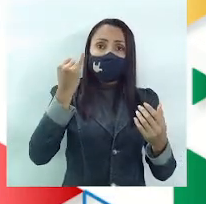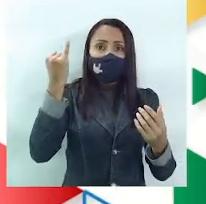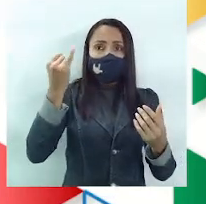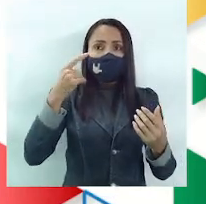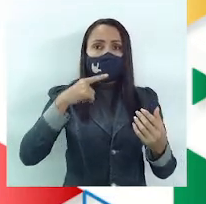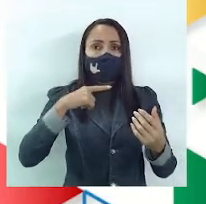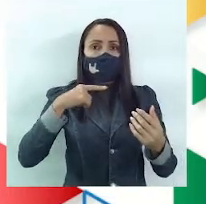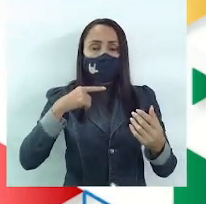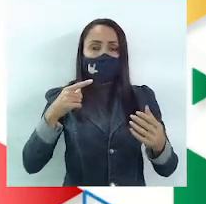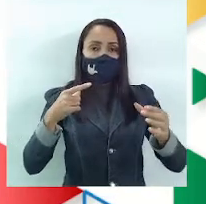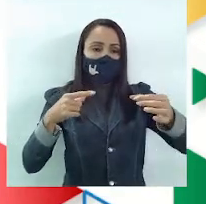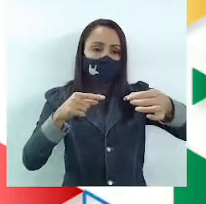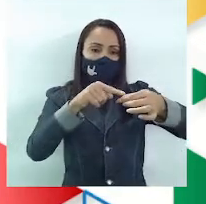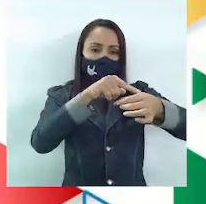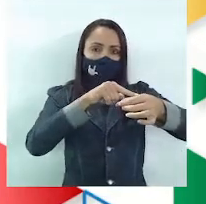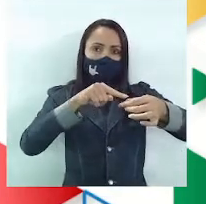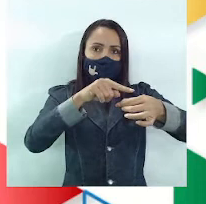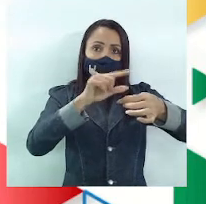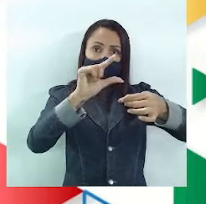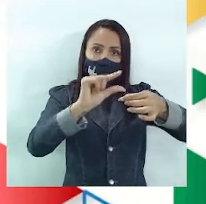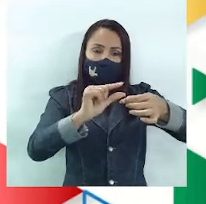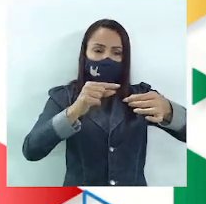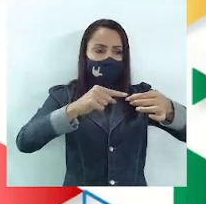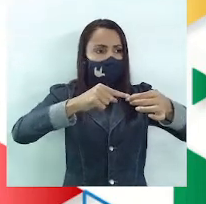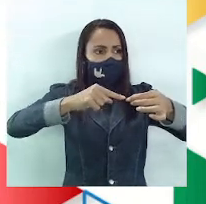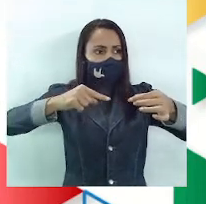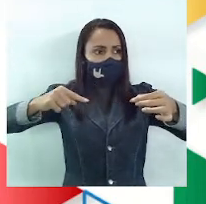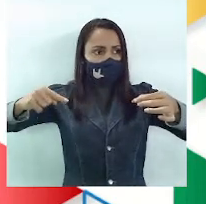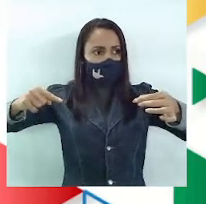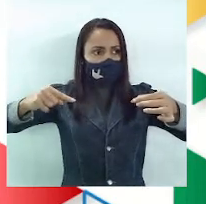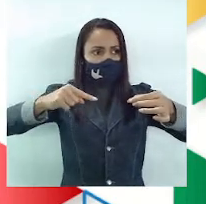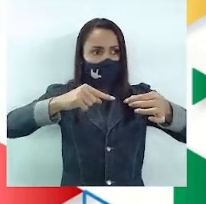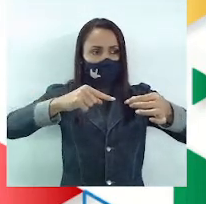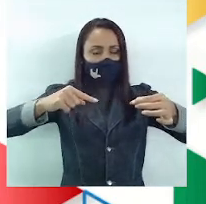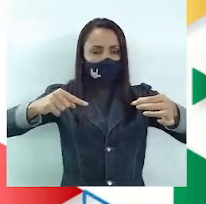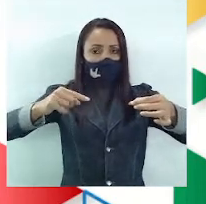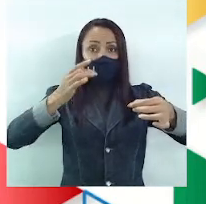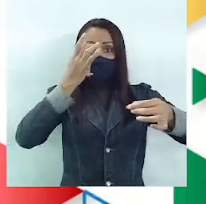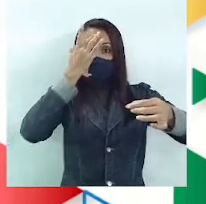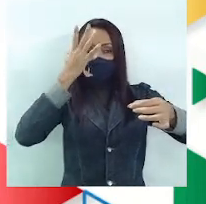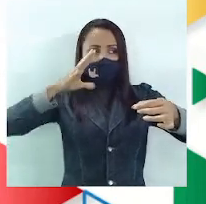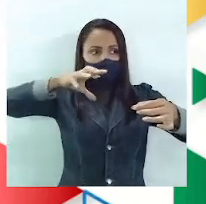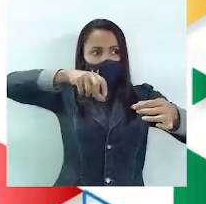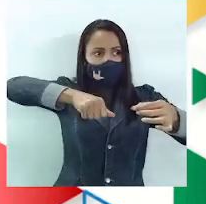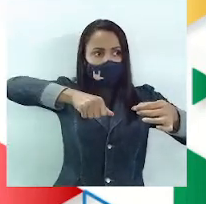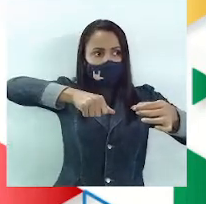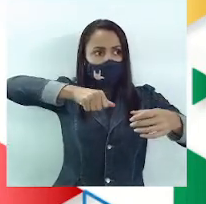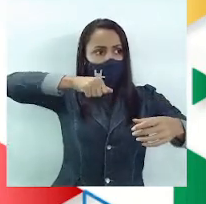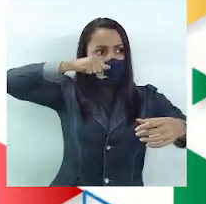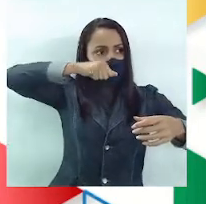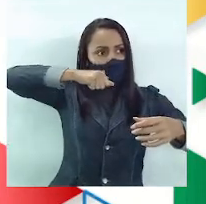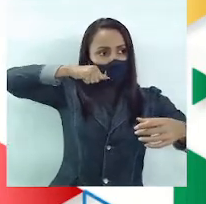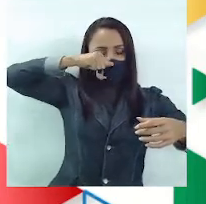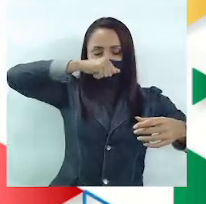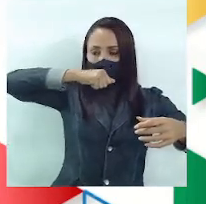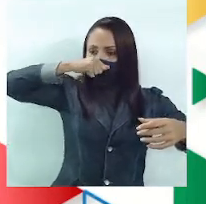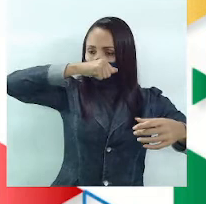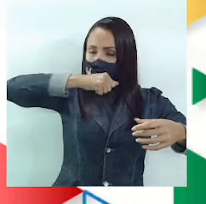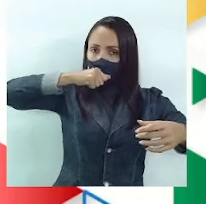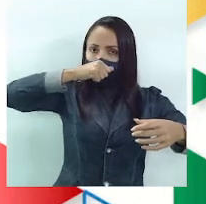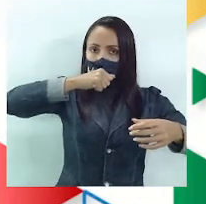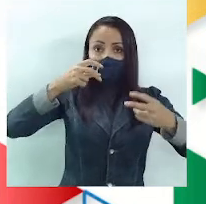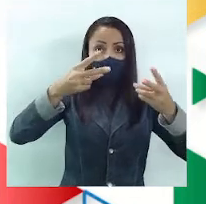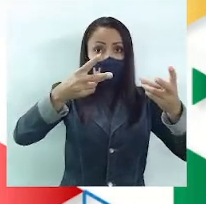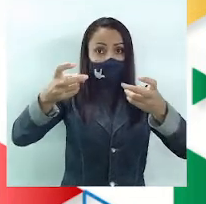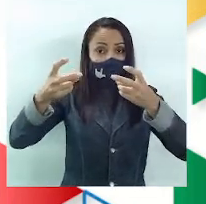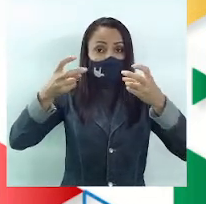a cabeça pequena e cabo reto, que fique fácil de você pegar e que você perceba que você escovou todas as faces dos dentes,